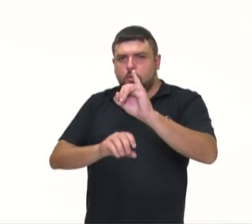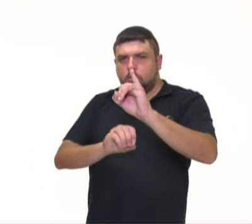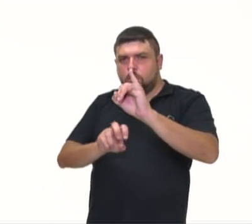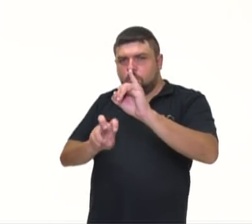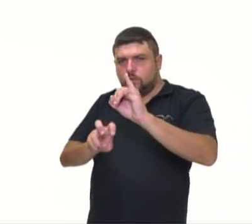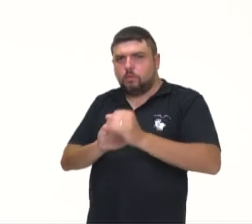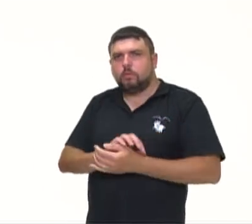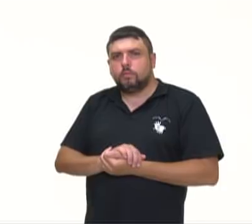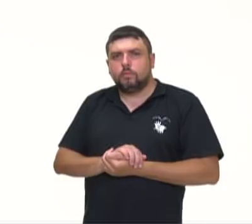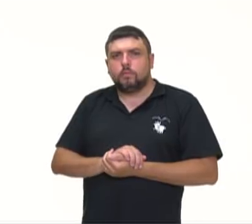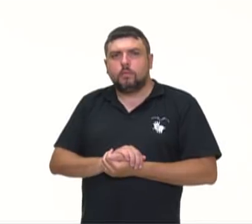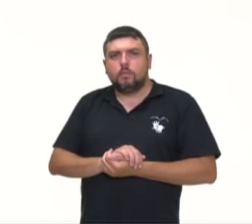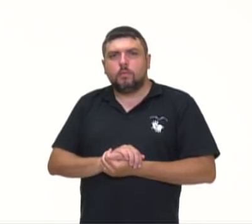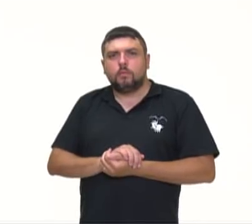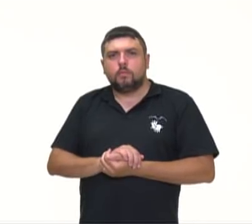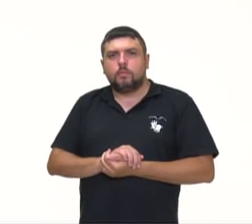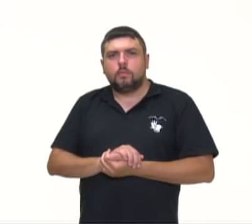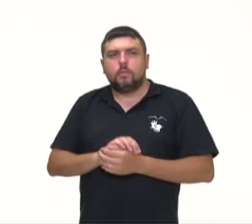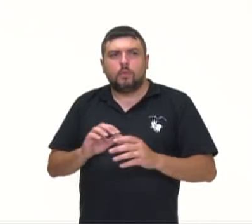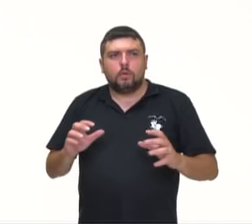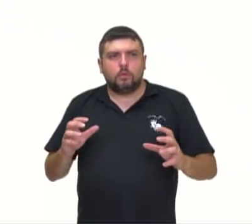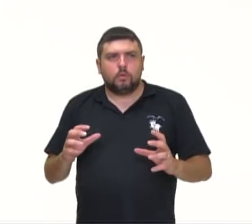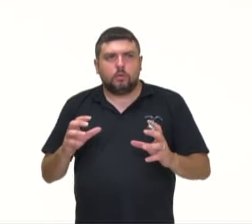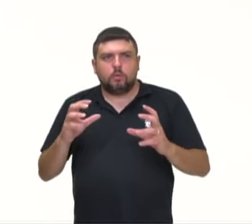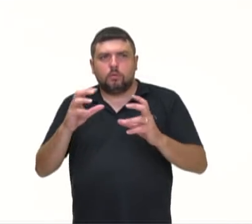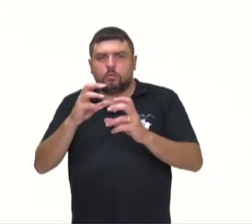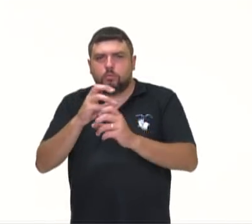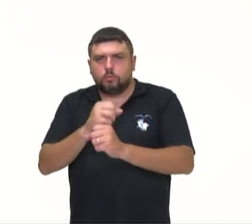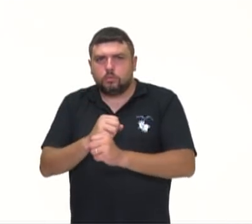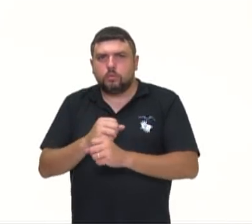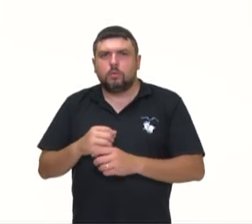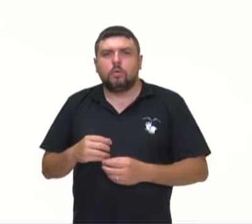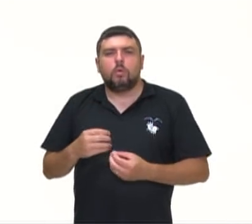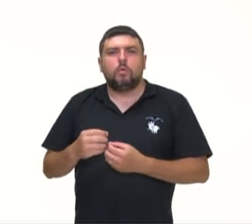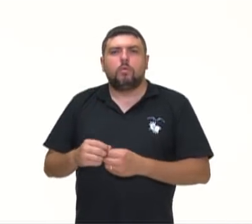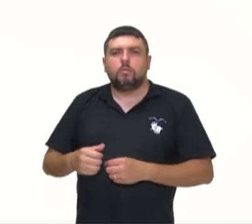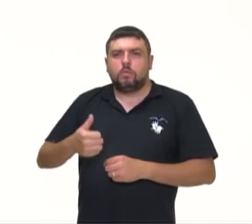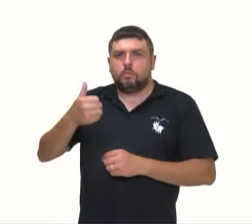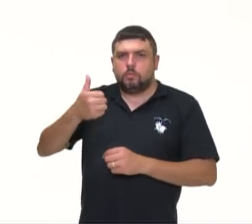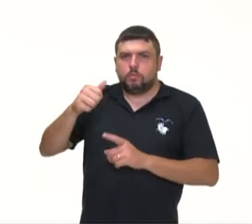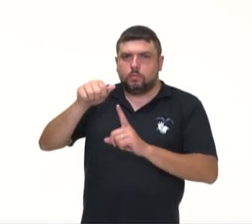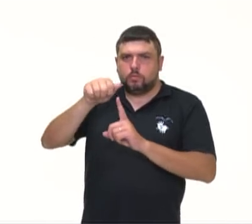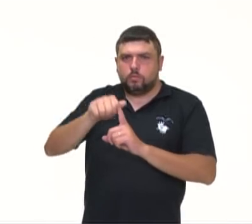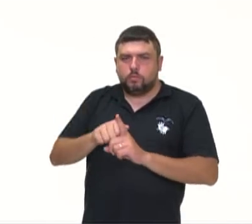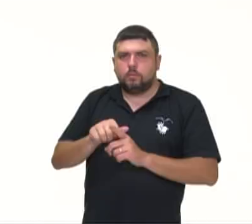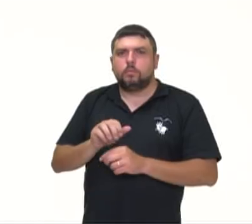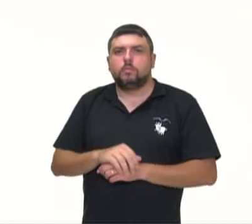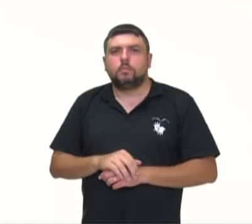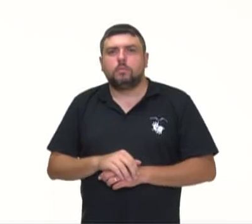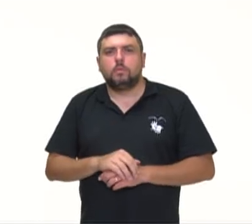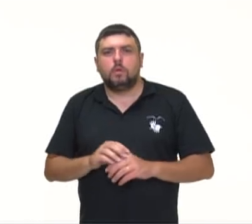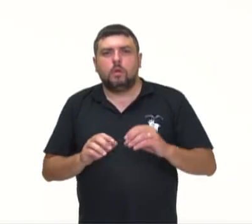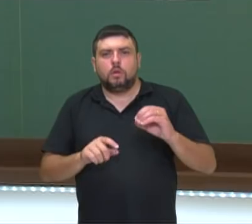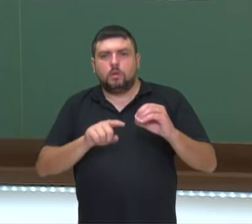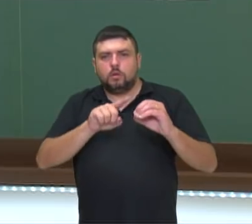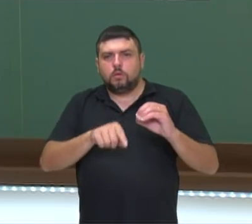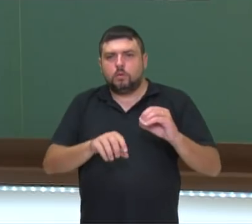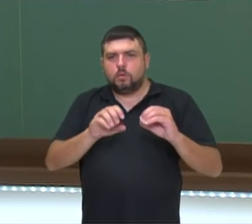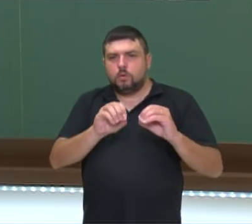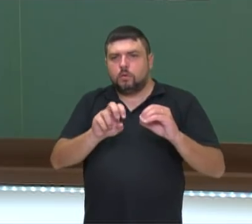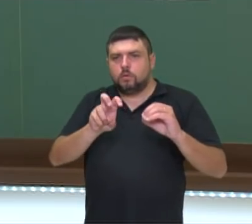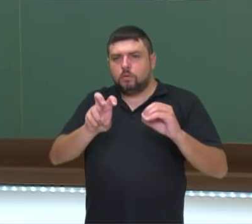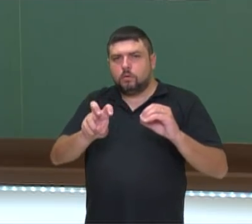5%, fazendo o nosso cálculo no montante do primeiro mês, ficou 5 centésimos vezes 1 dá